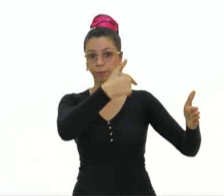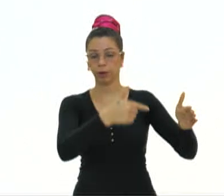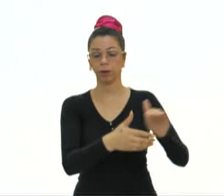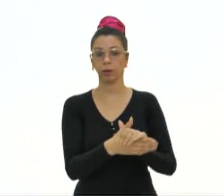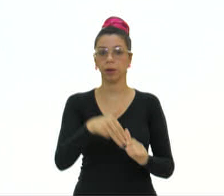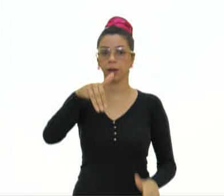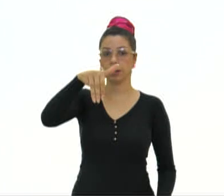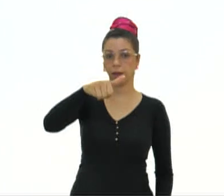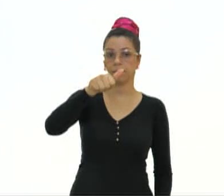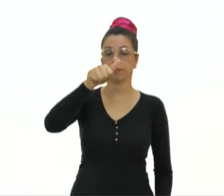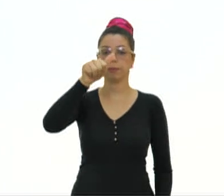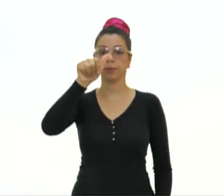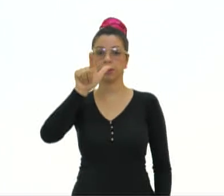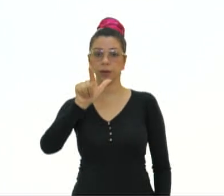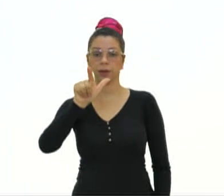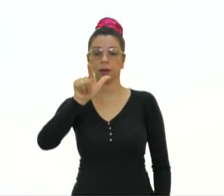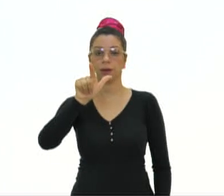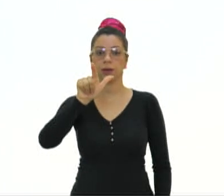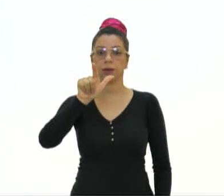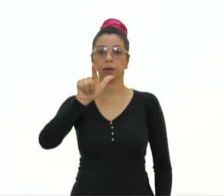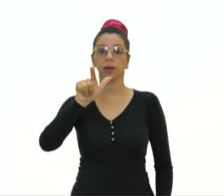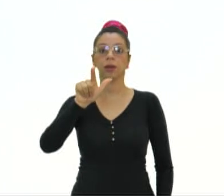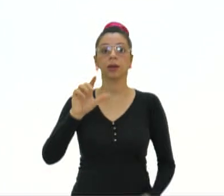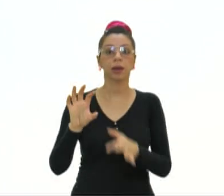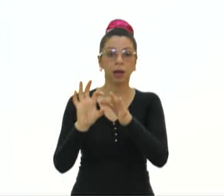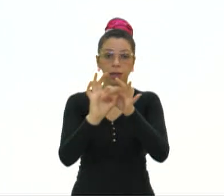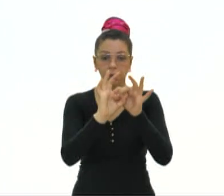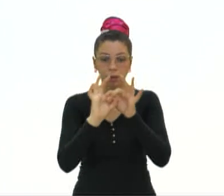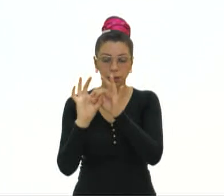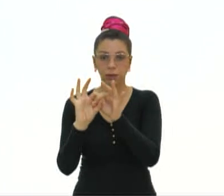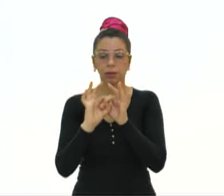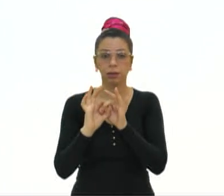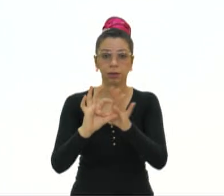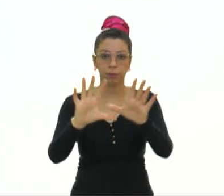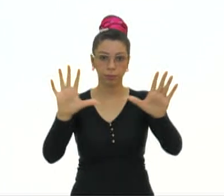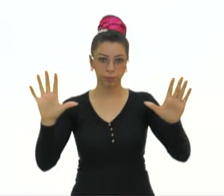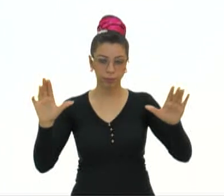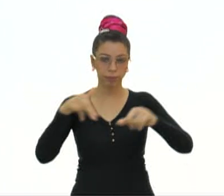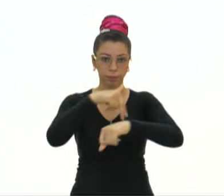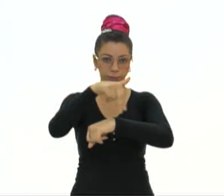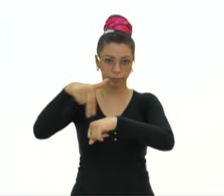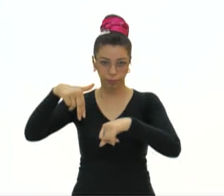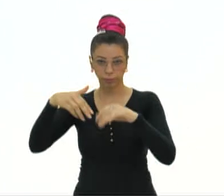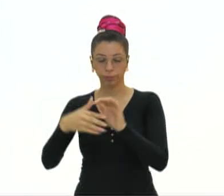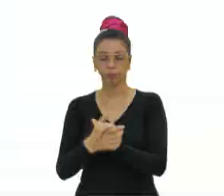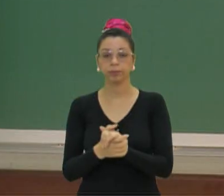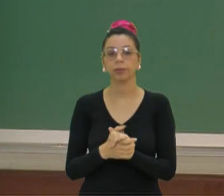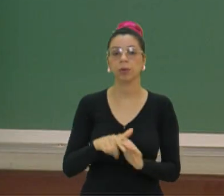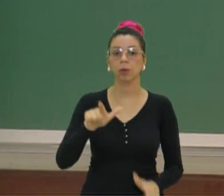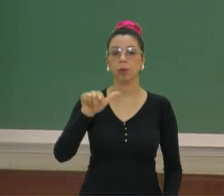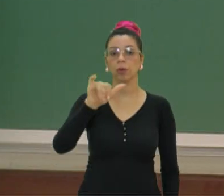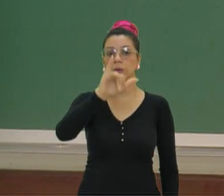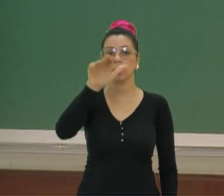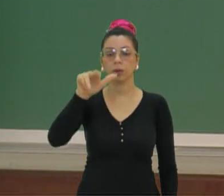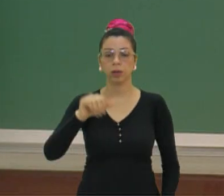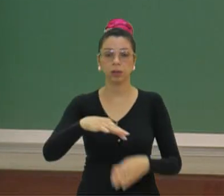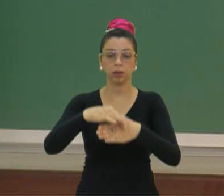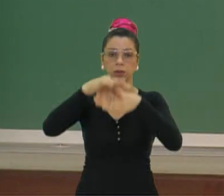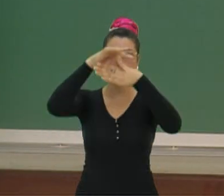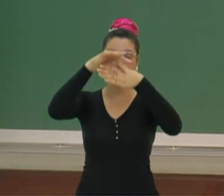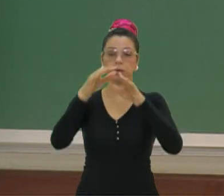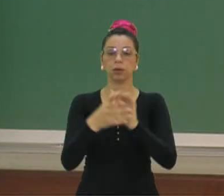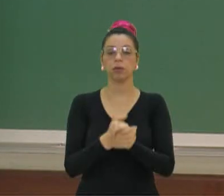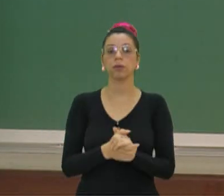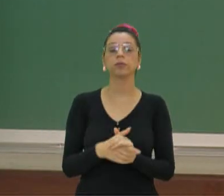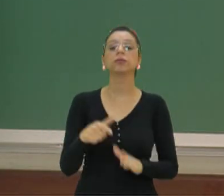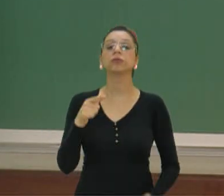a Aliança Nacional Libertadora, liderada pelo Luiz Carlos Prestes, houve uma tentativa de tomar o